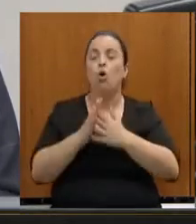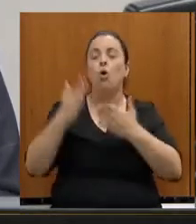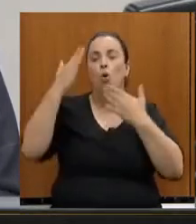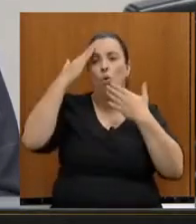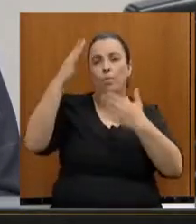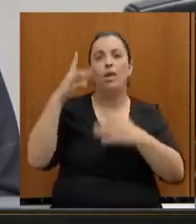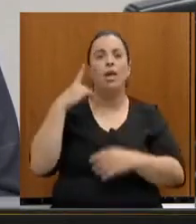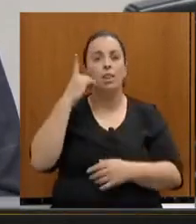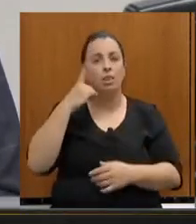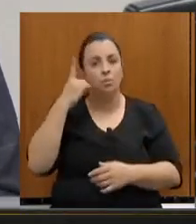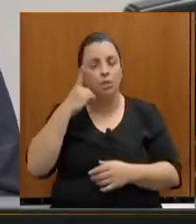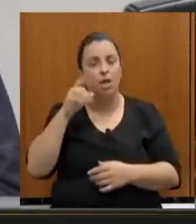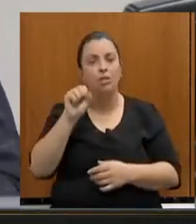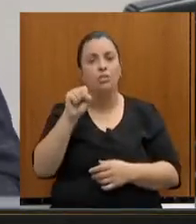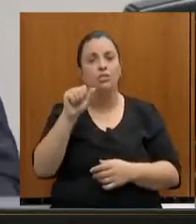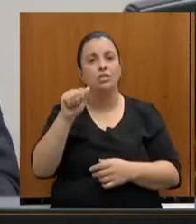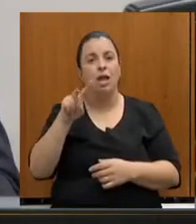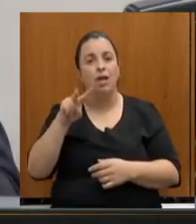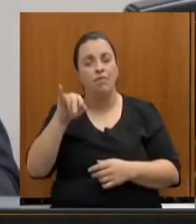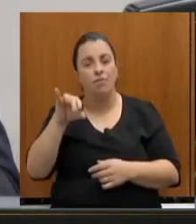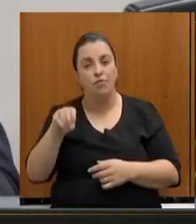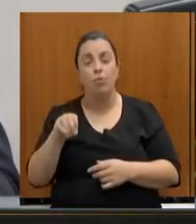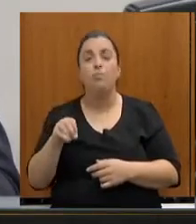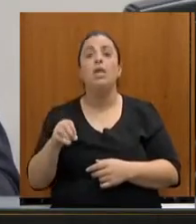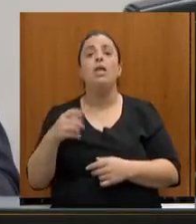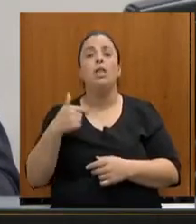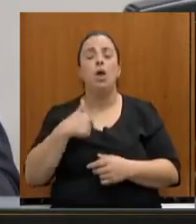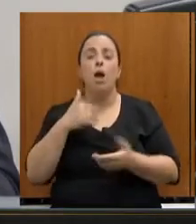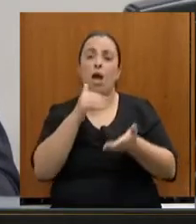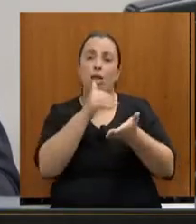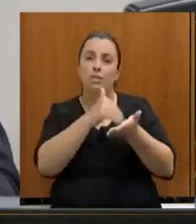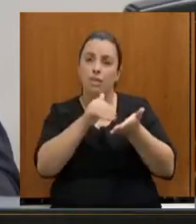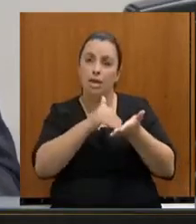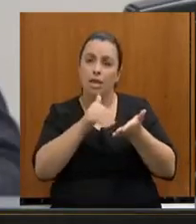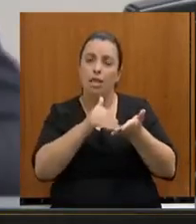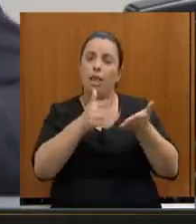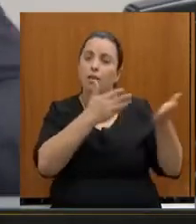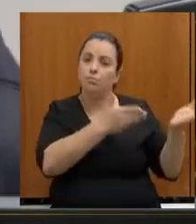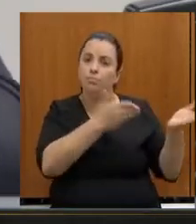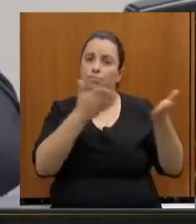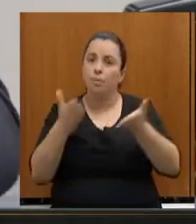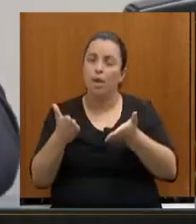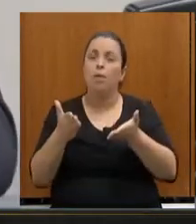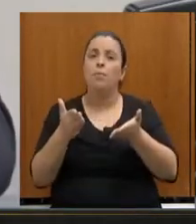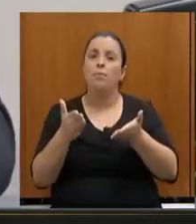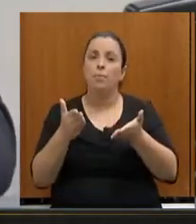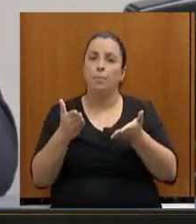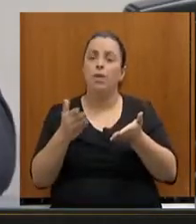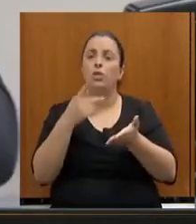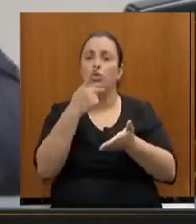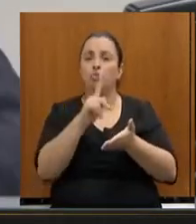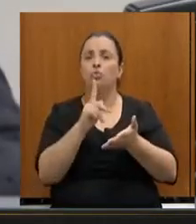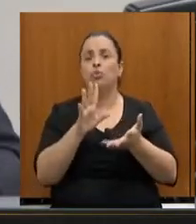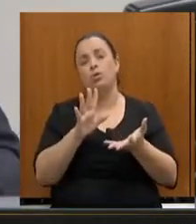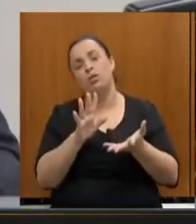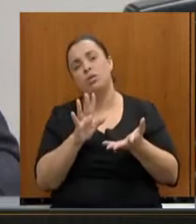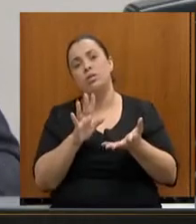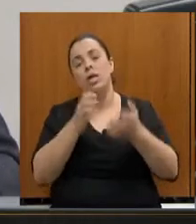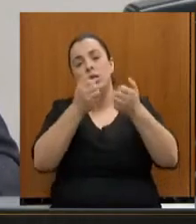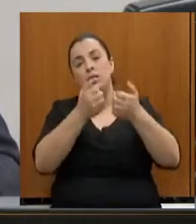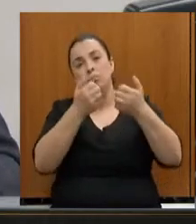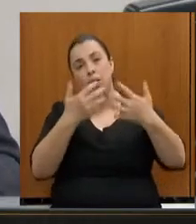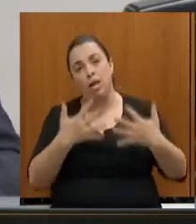Cruz pela trouxe contribuições eu passo aqui a secretária Marília para tuas colocações em